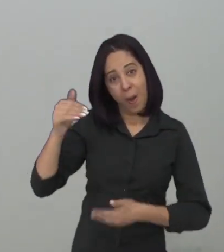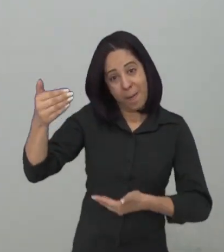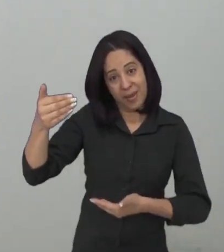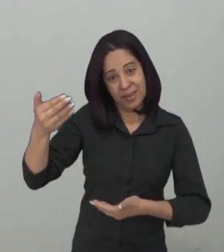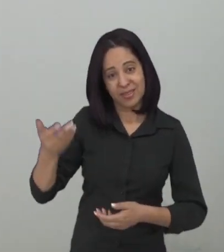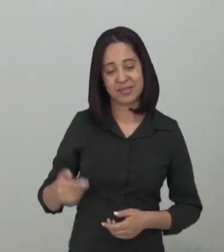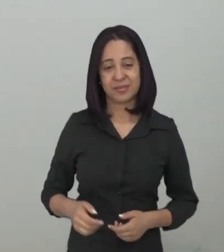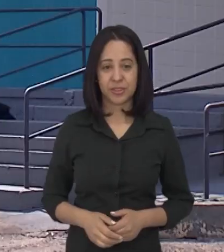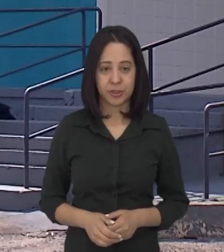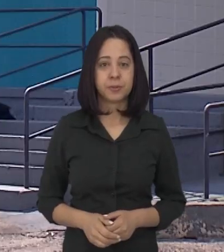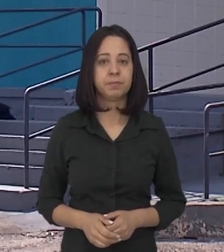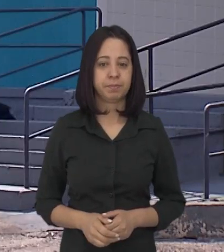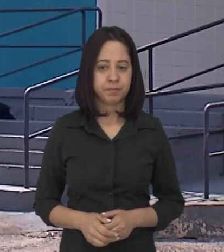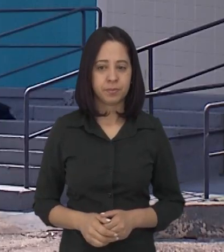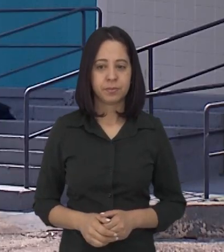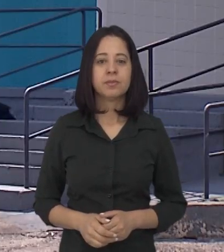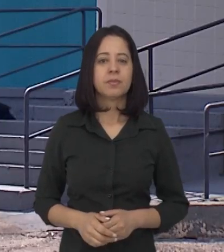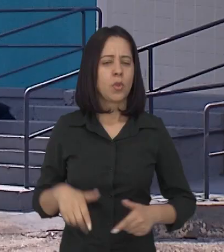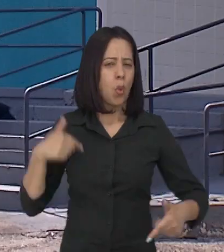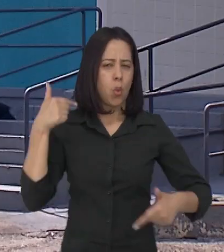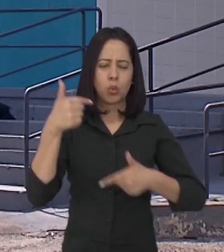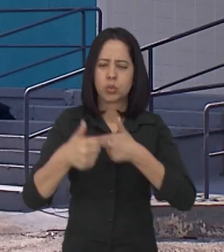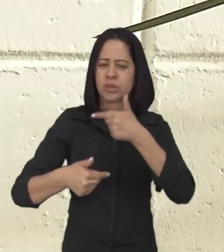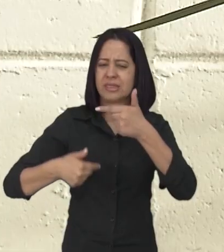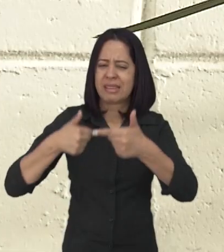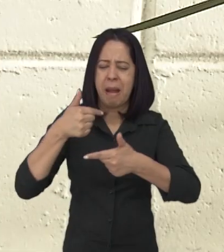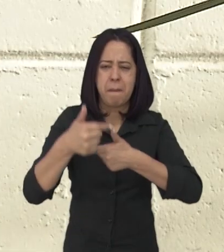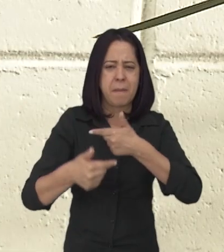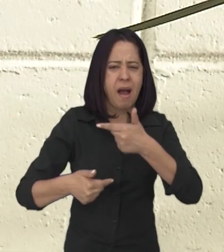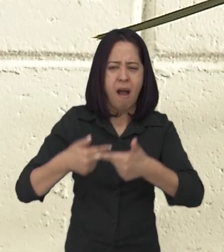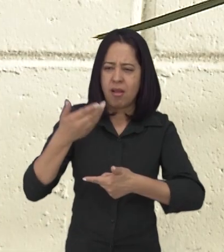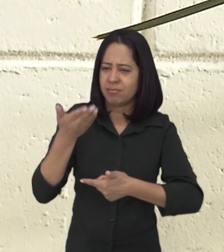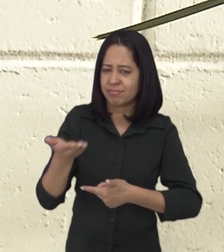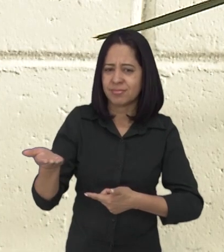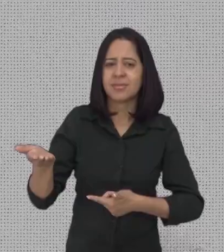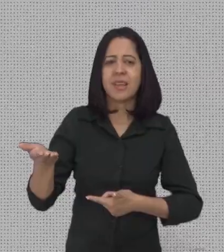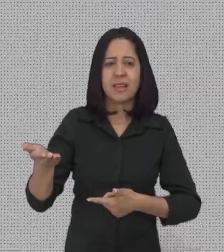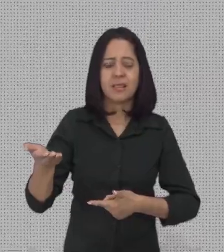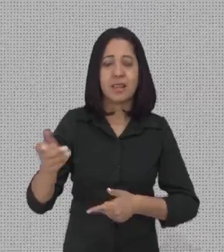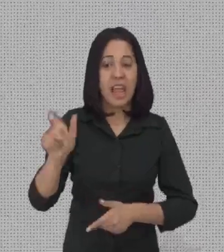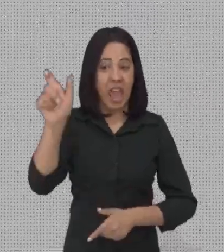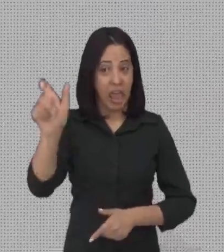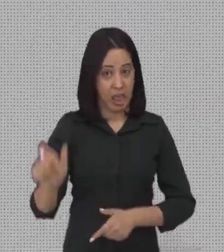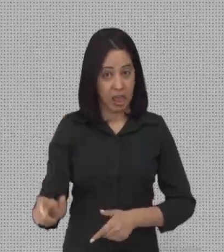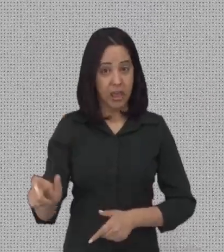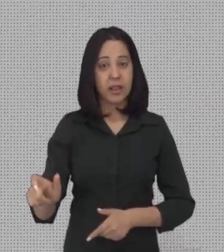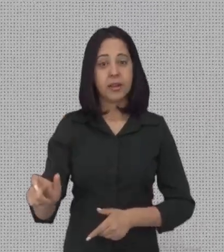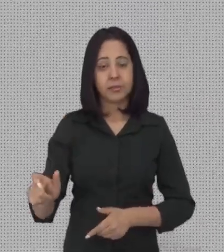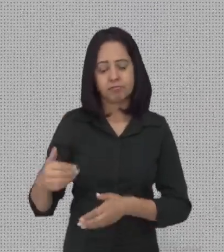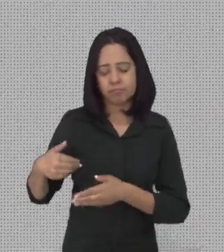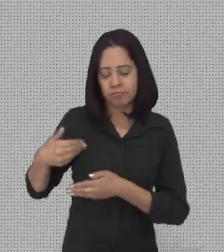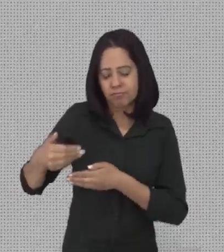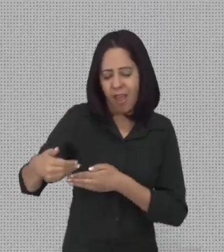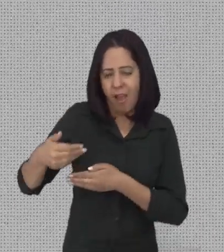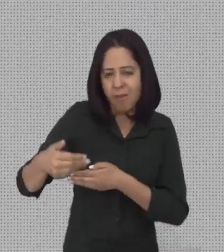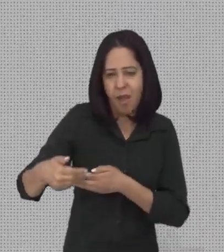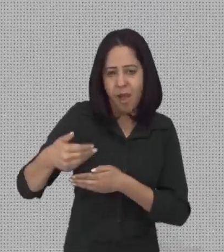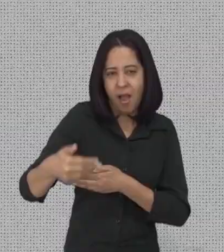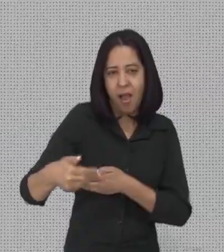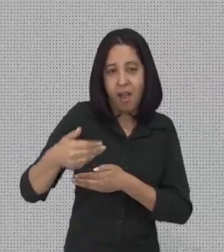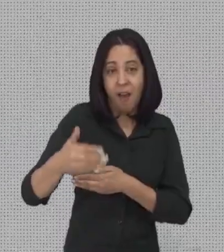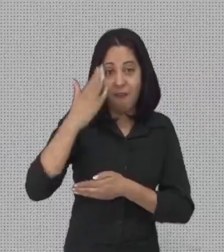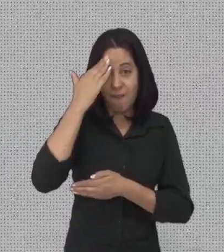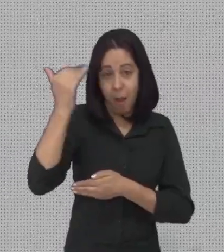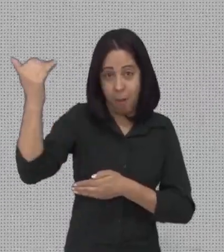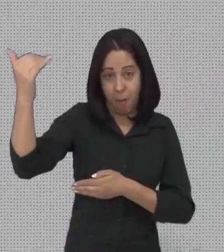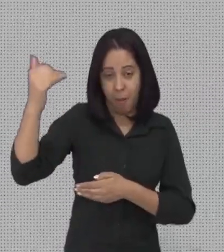Silva. E em meio a todo o trabalho, conhecendo cada história da cidade, Chico Triste, aos poucos, se tornou um mito entre